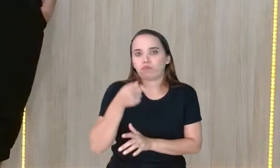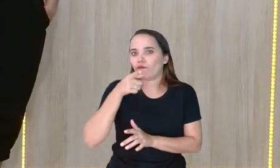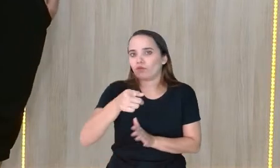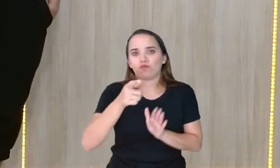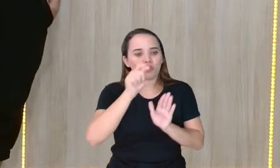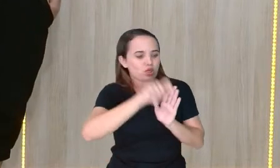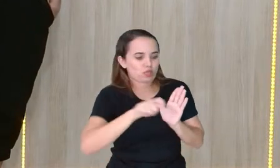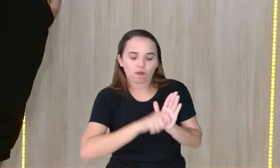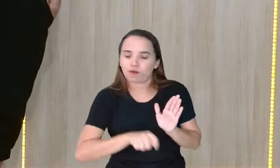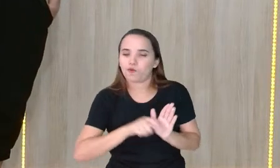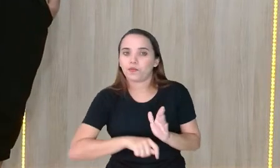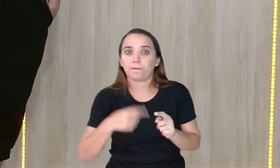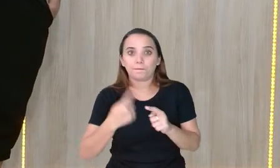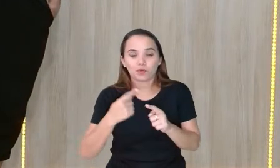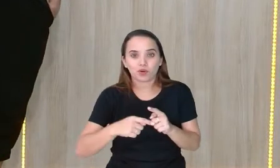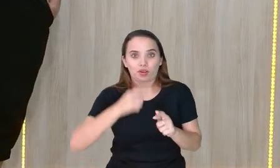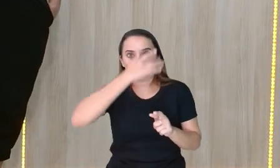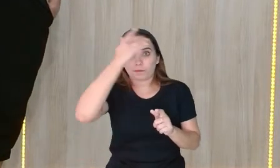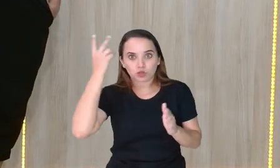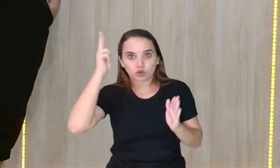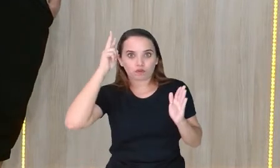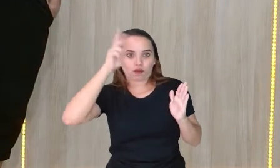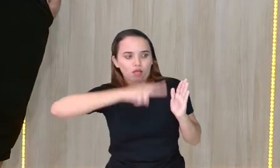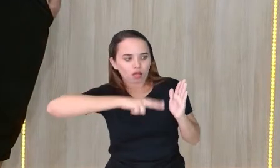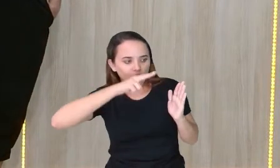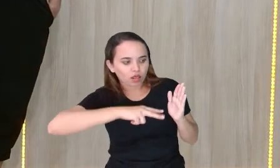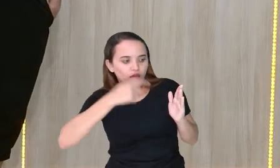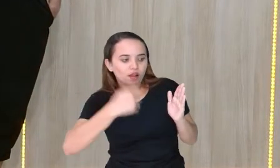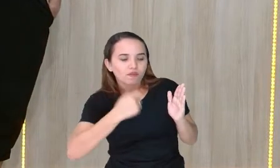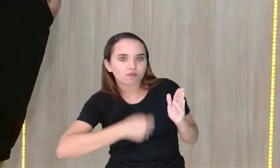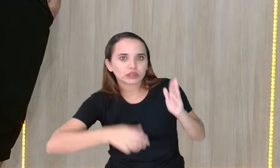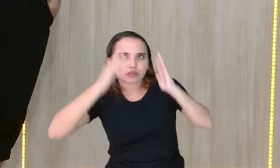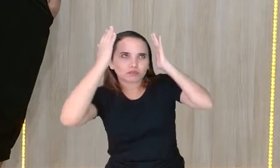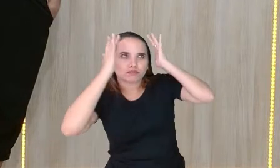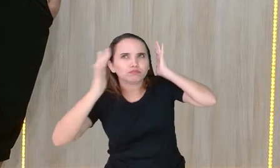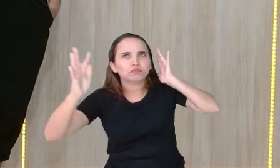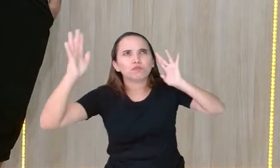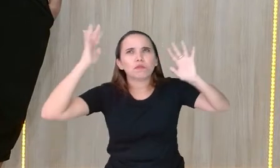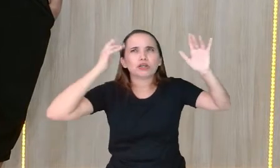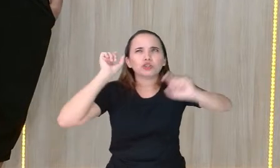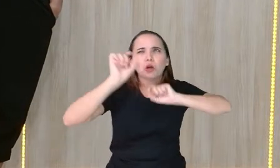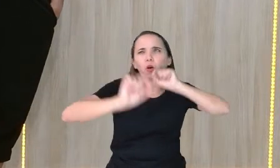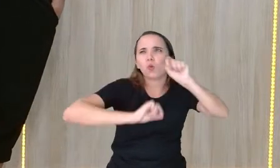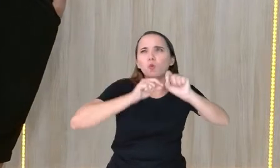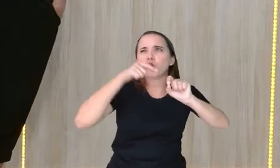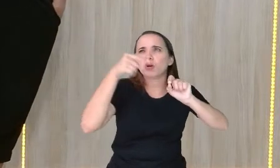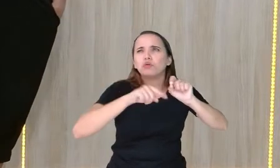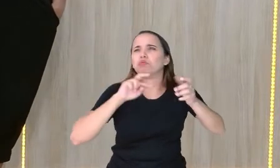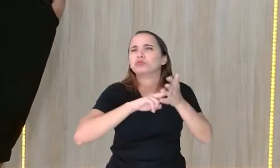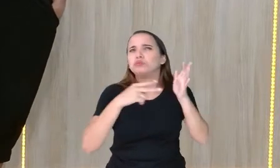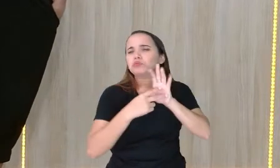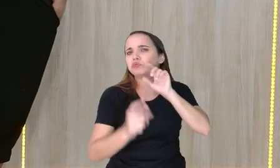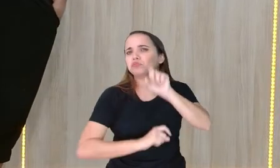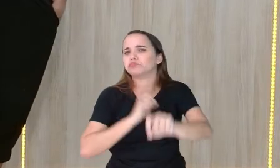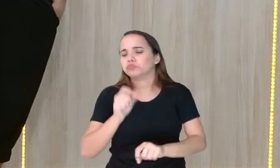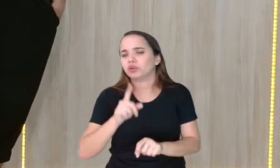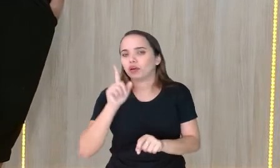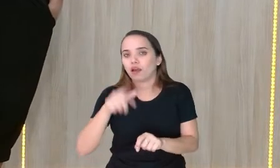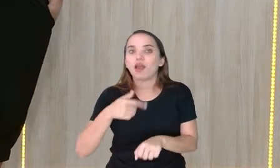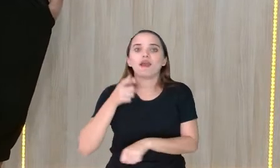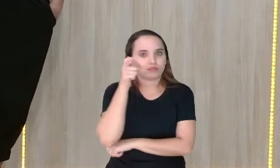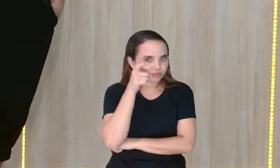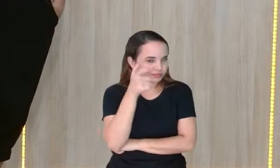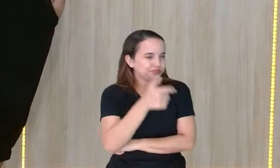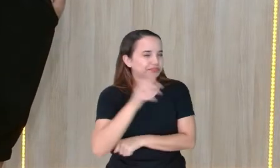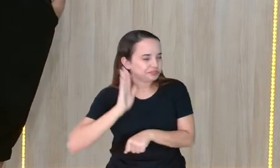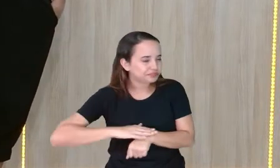leitor descobrir, imaginar. Tá? Aquilo que está no campo do não dito é tão interessante, às